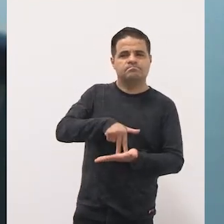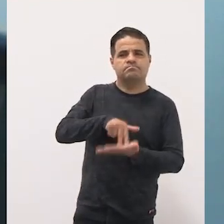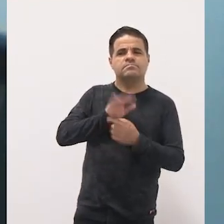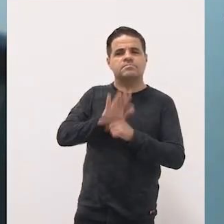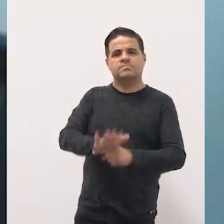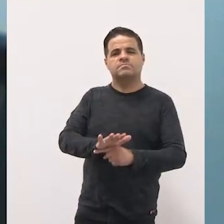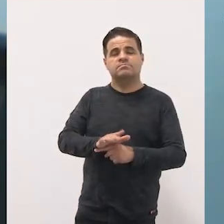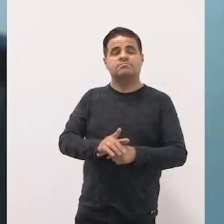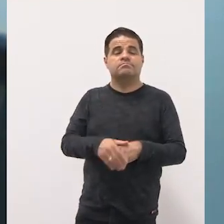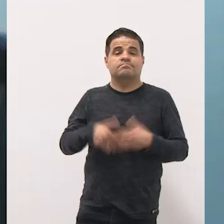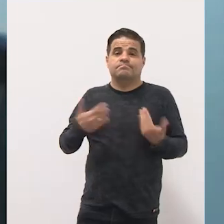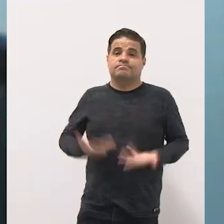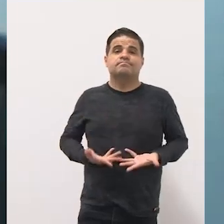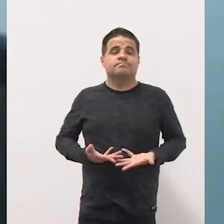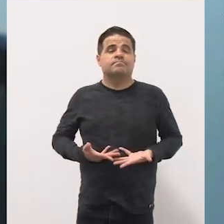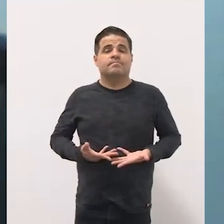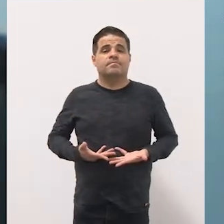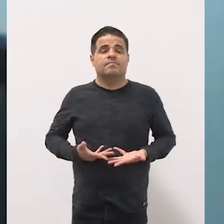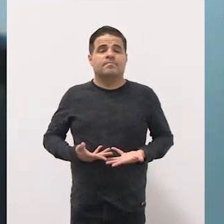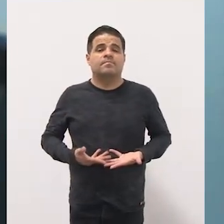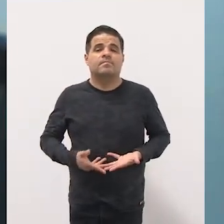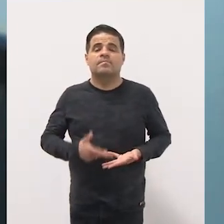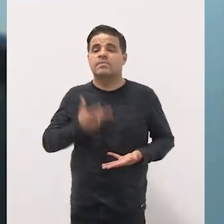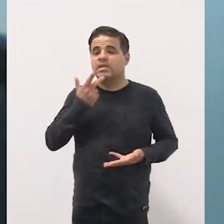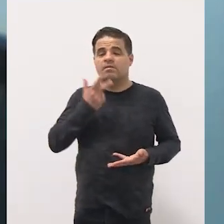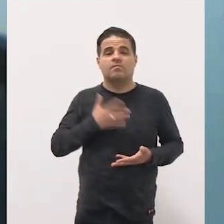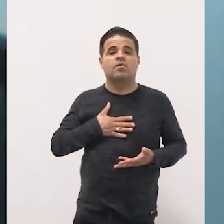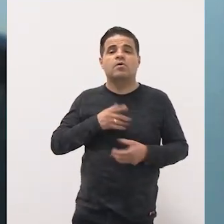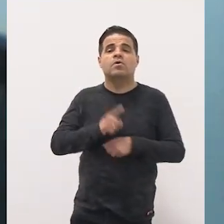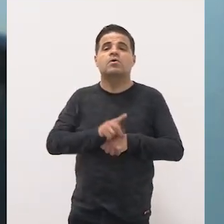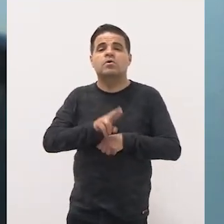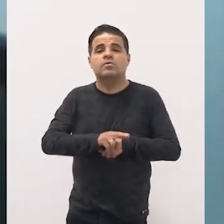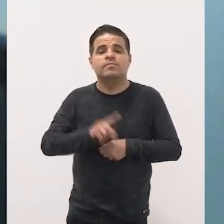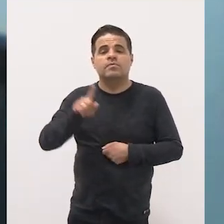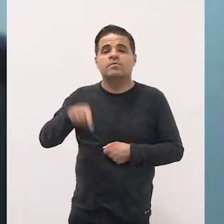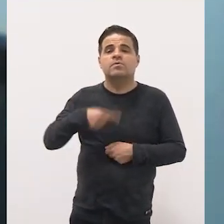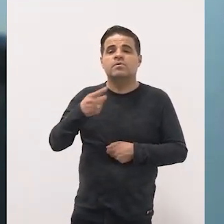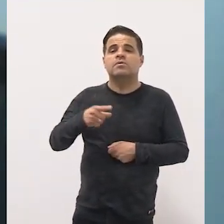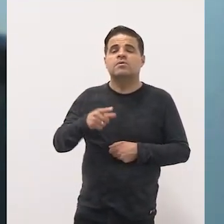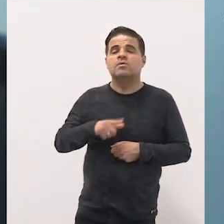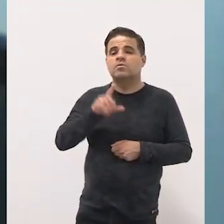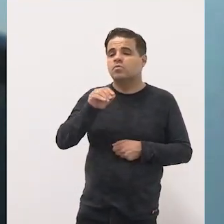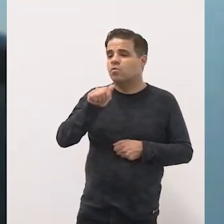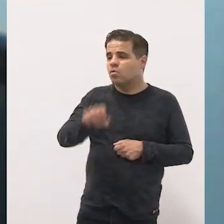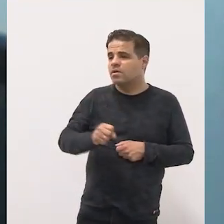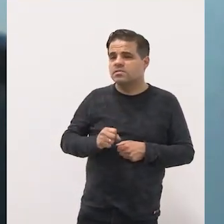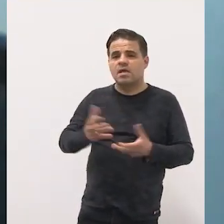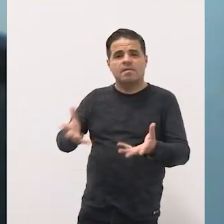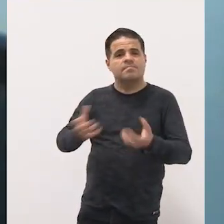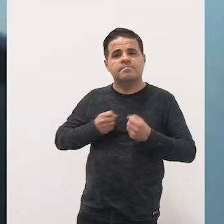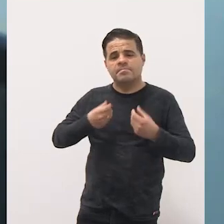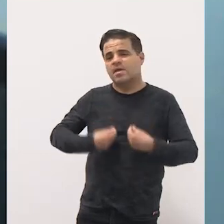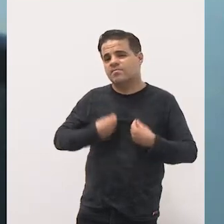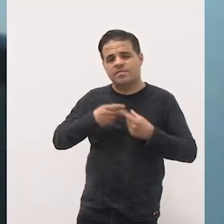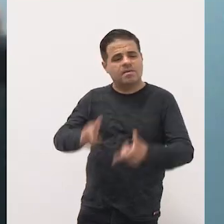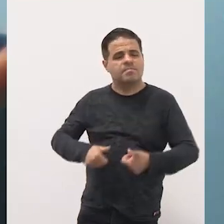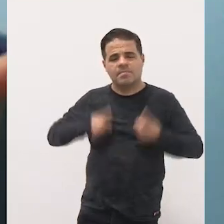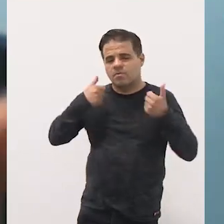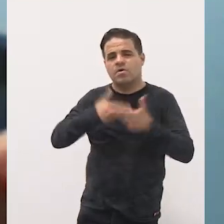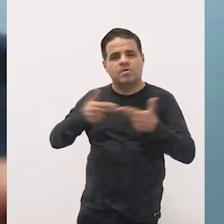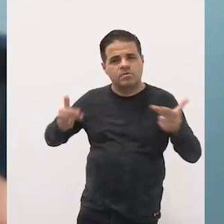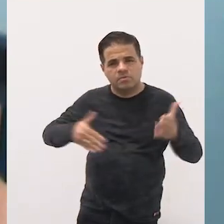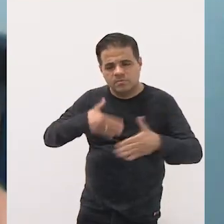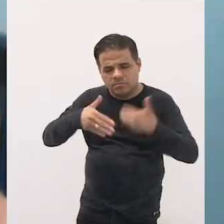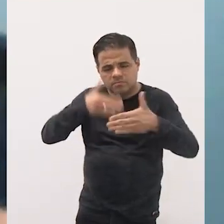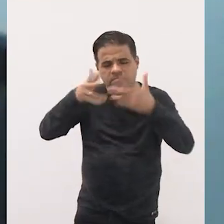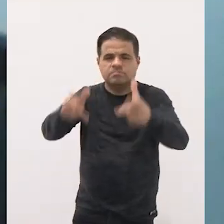Então, ela falou, doutora, depois que eu tive o LOAS, a minha vida melhorou. Aí as coisas